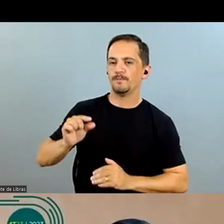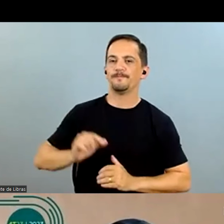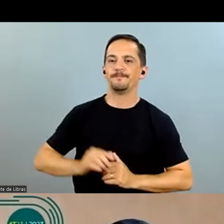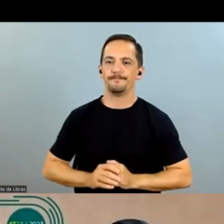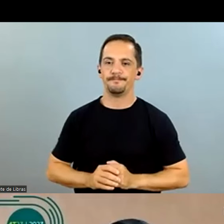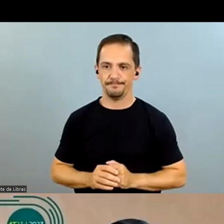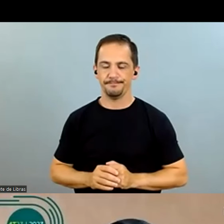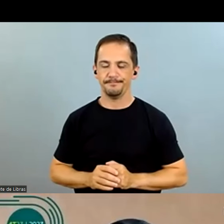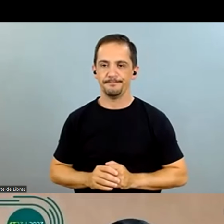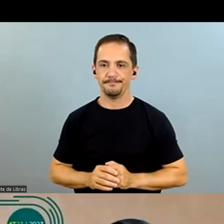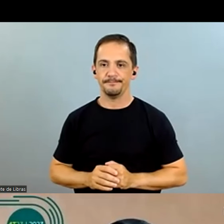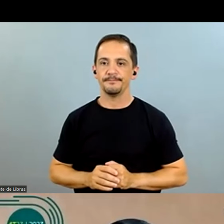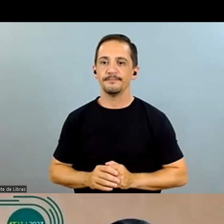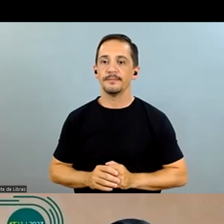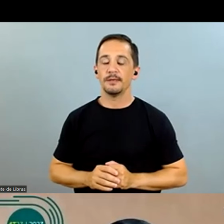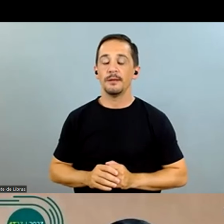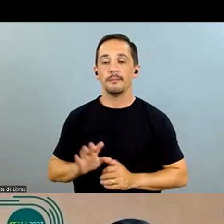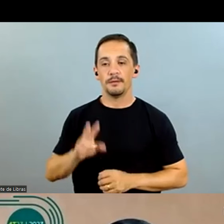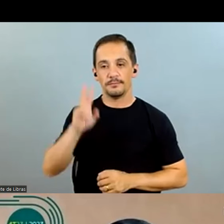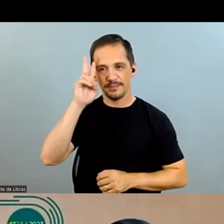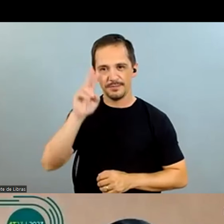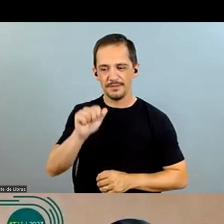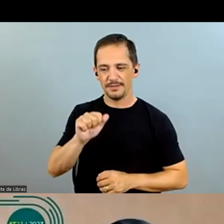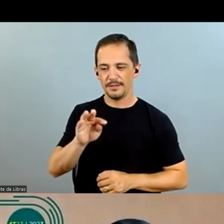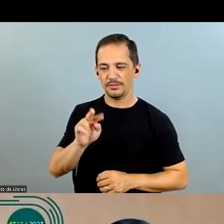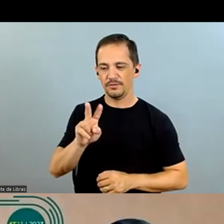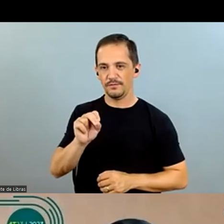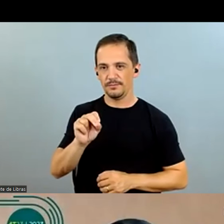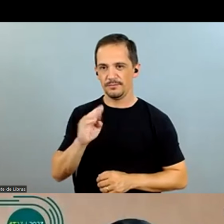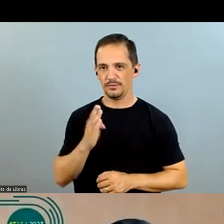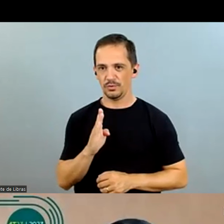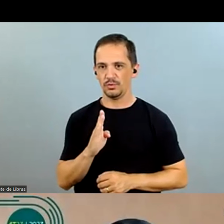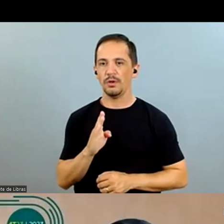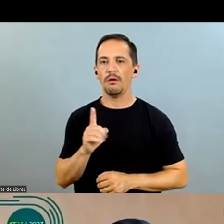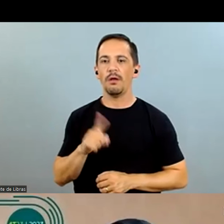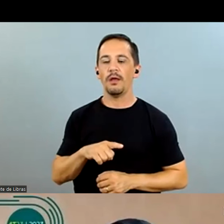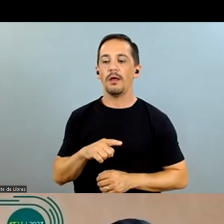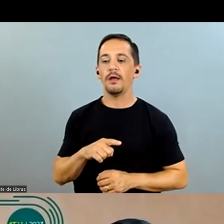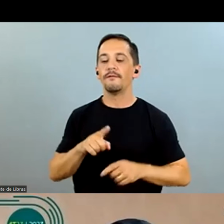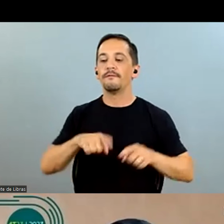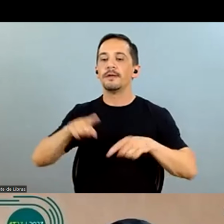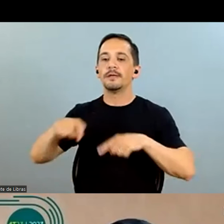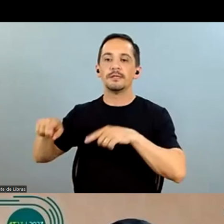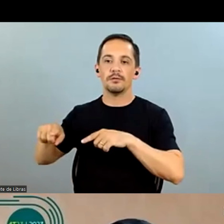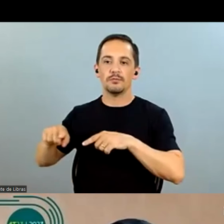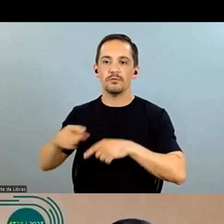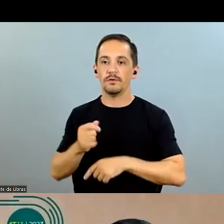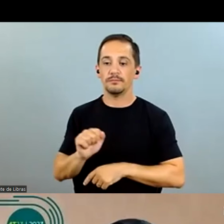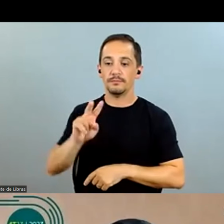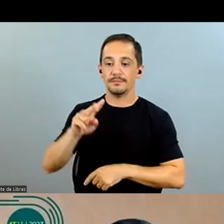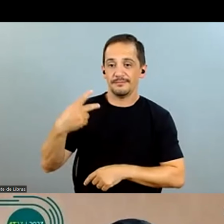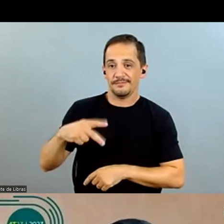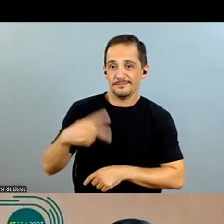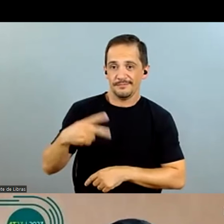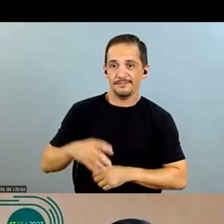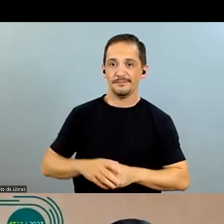junto a esses Fundos Lembrando que o ativo biológico ele é uma avaliação de quanto vale o ativo não na na Perspectiva da Irani mas sim na perspectiva